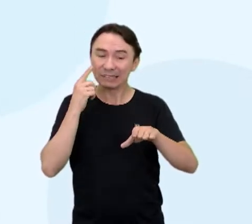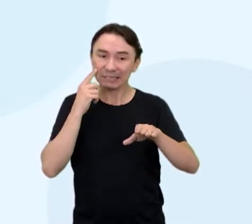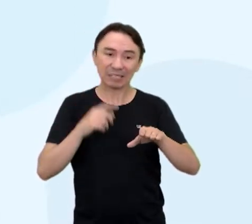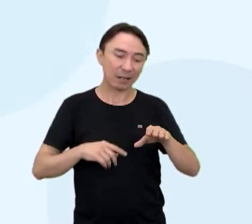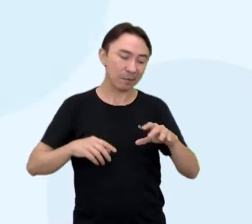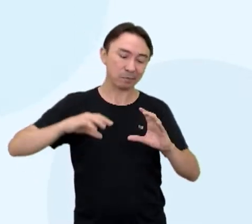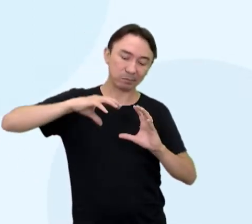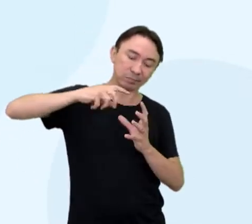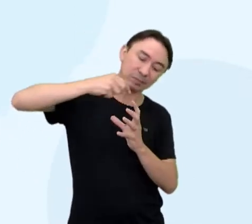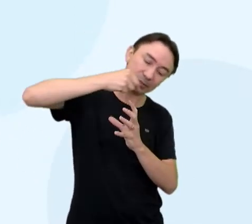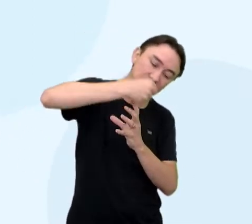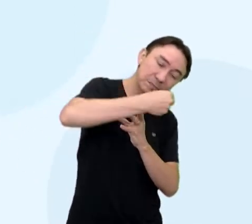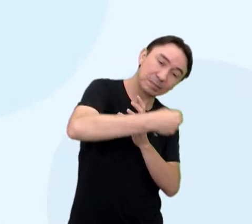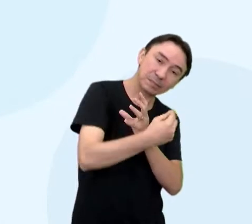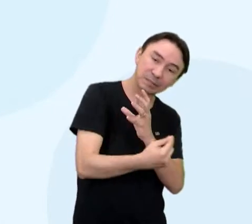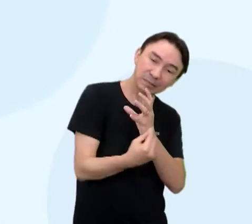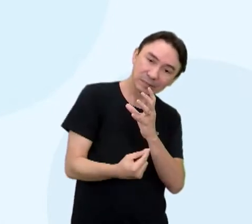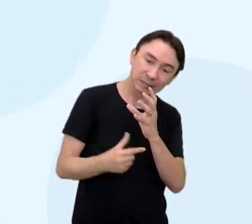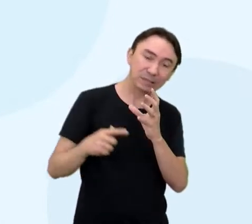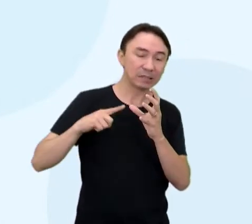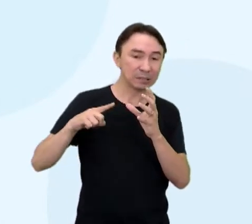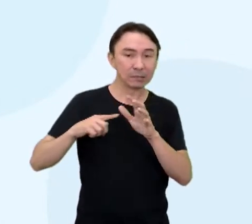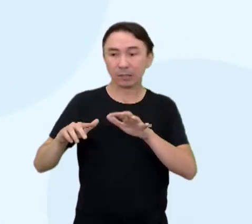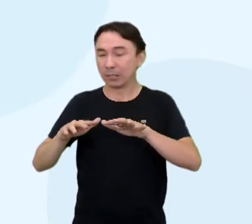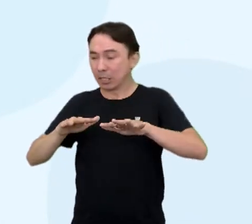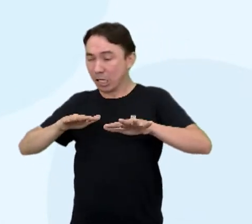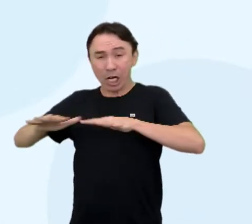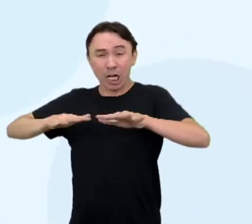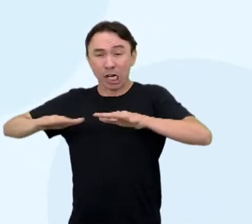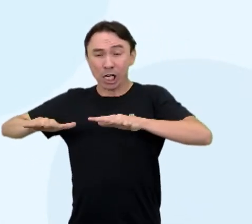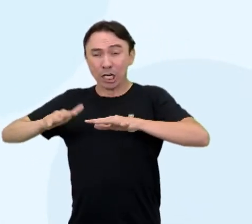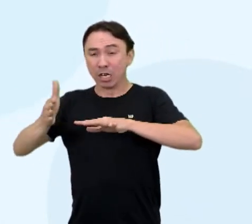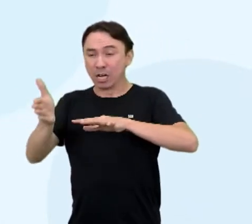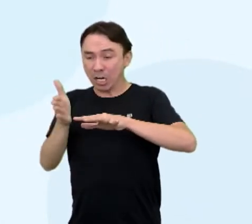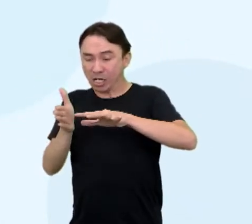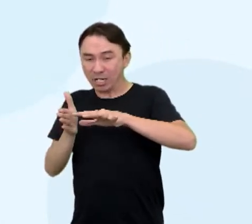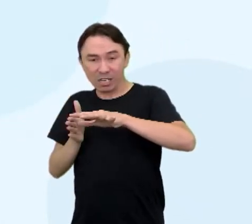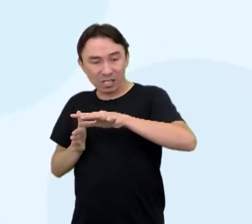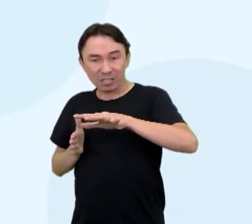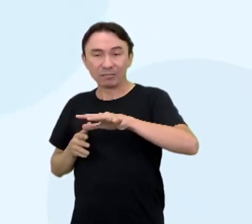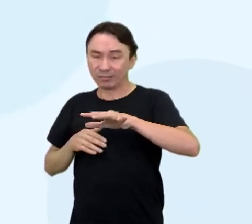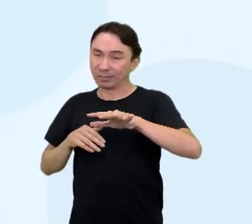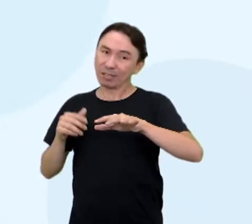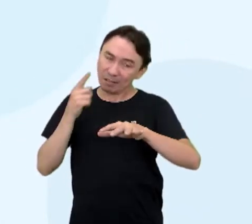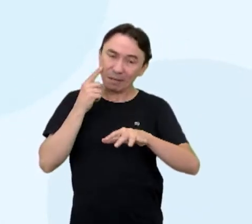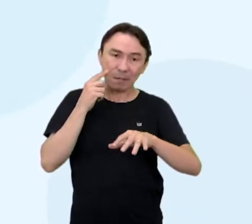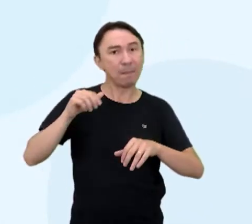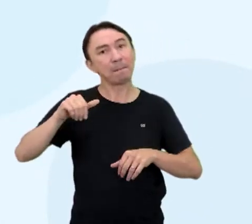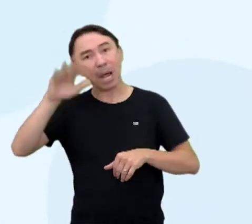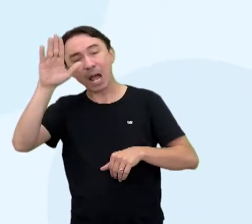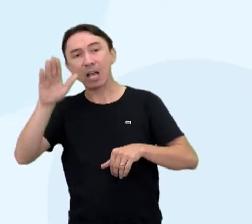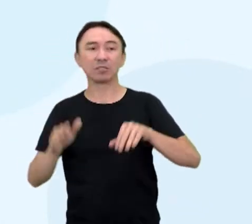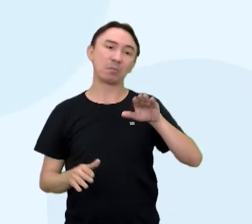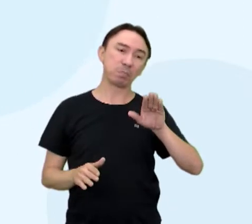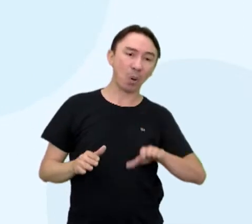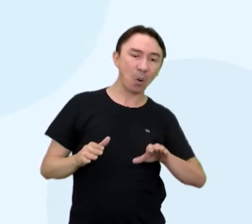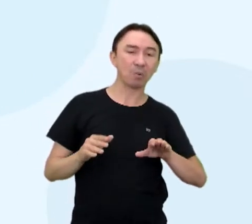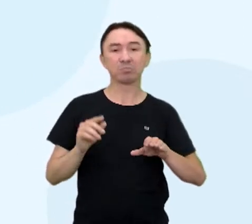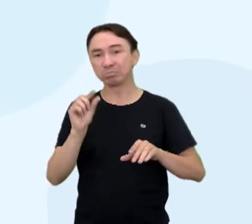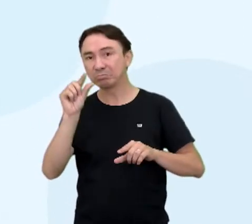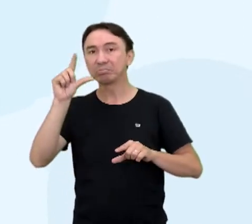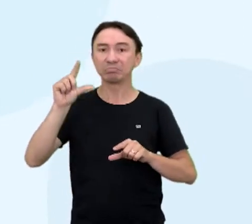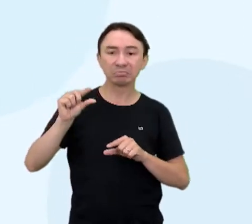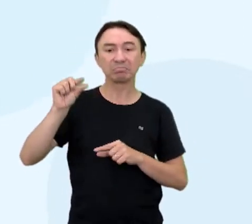os terremotos aí têm uma maior ou menor incidência, né, na superfície, tá certo? Também o vulcanismo nessa